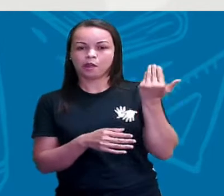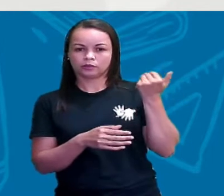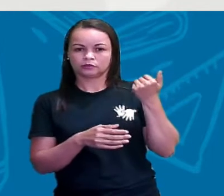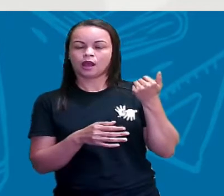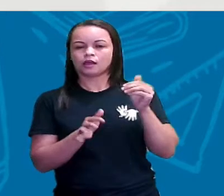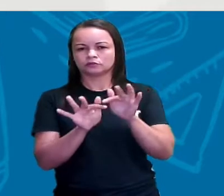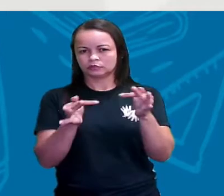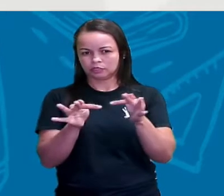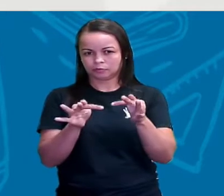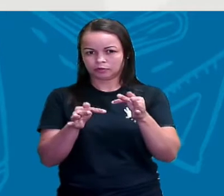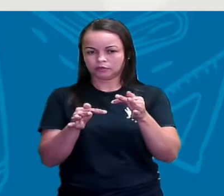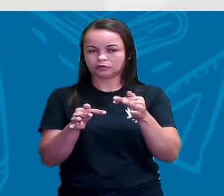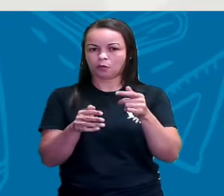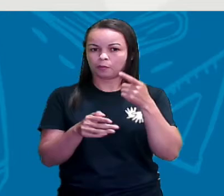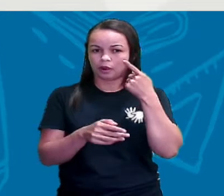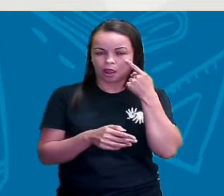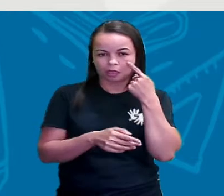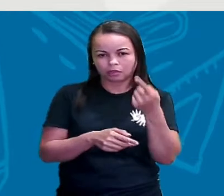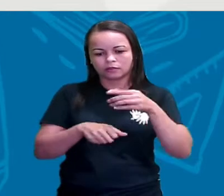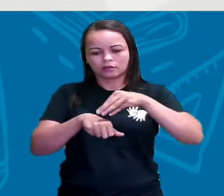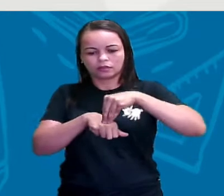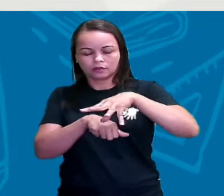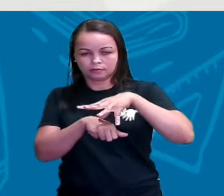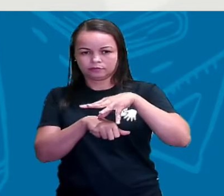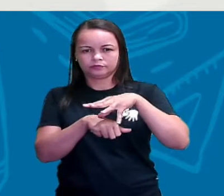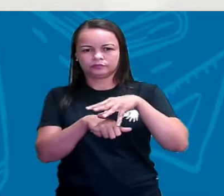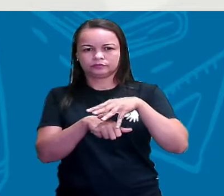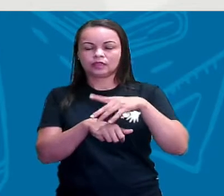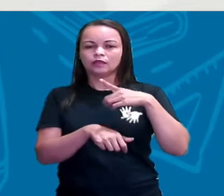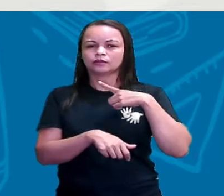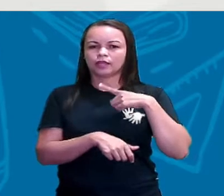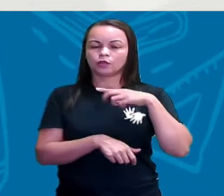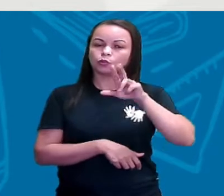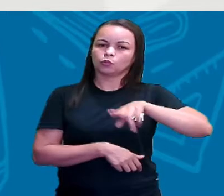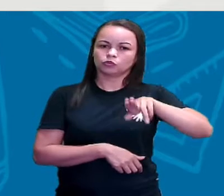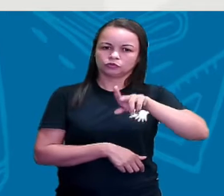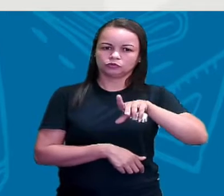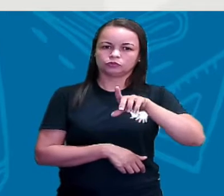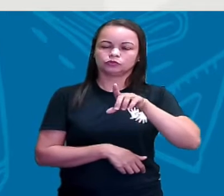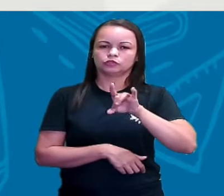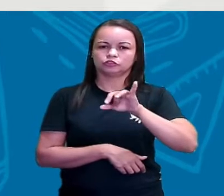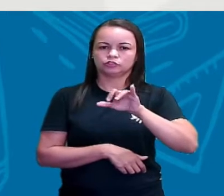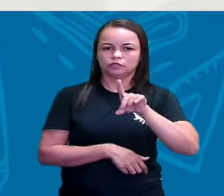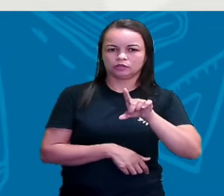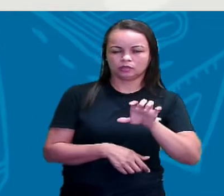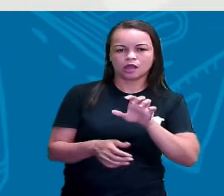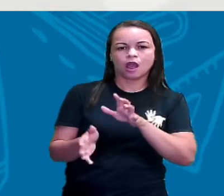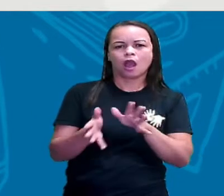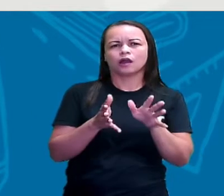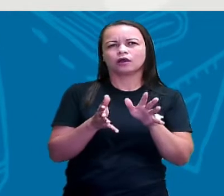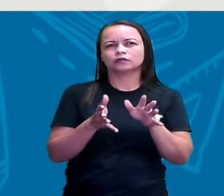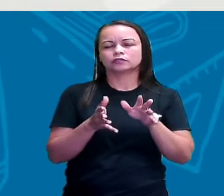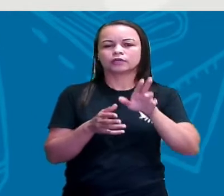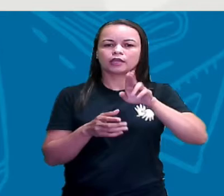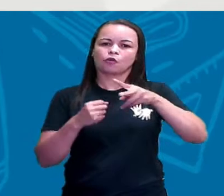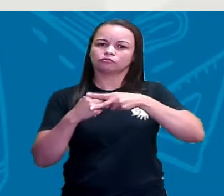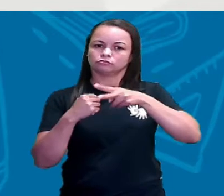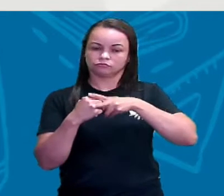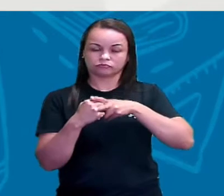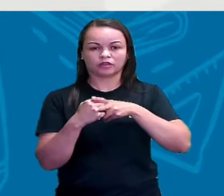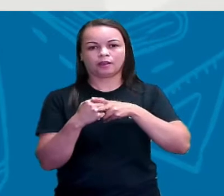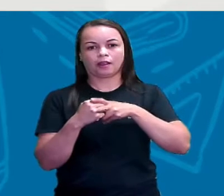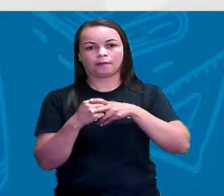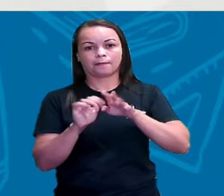liga nessa dica aqui, ó. A gente tem o uso do did, que é um verbo, tá? Só que quando a gente